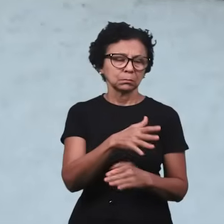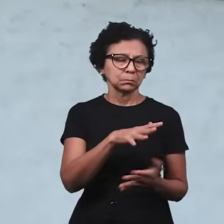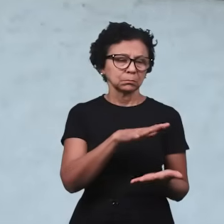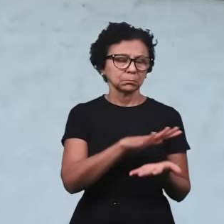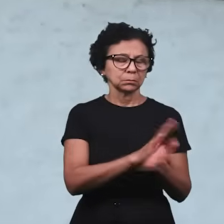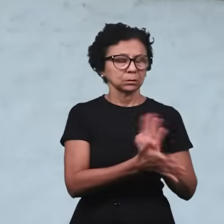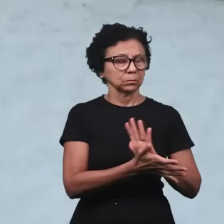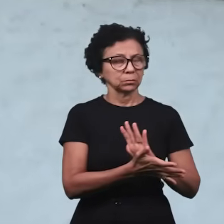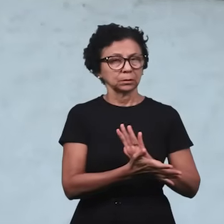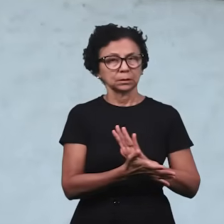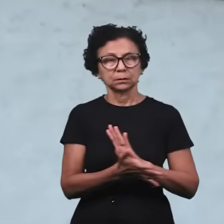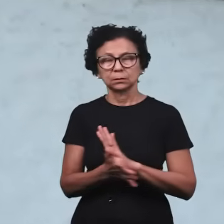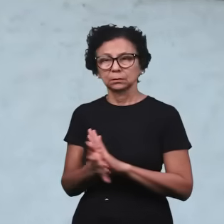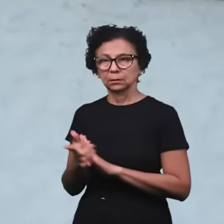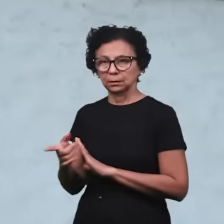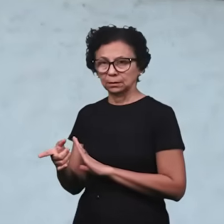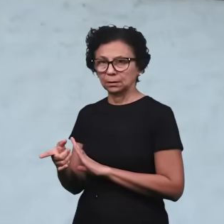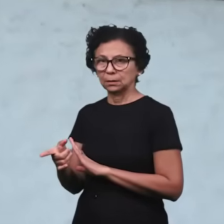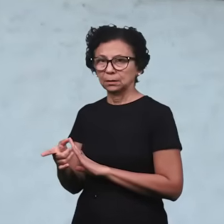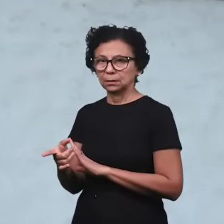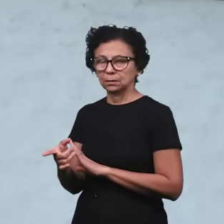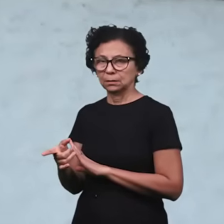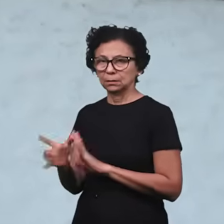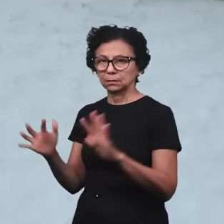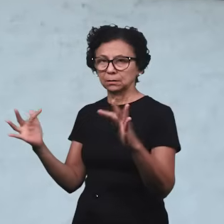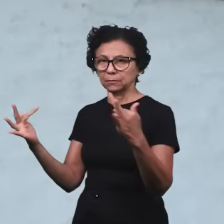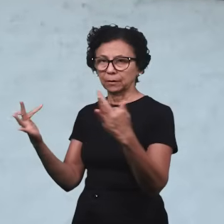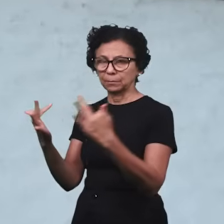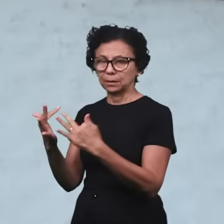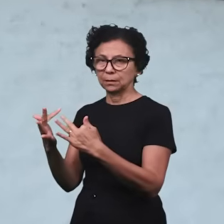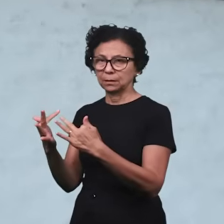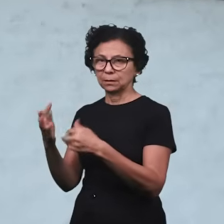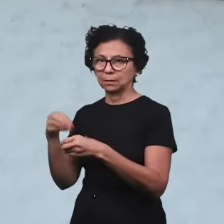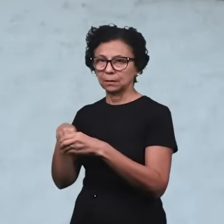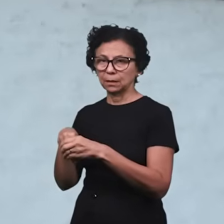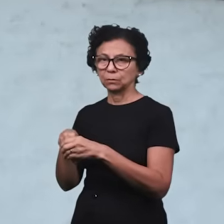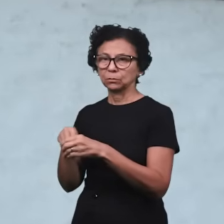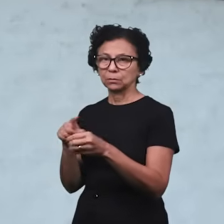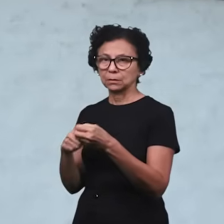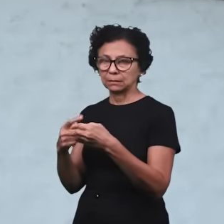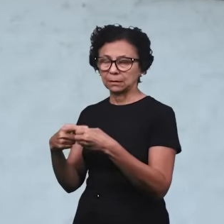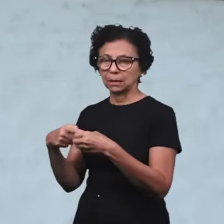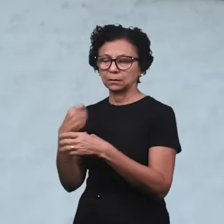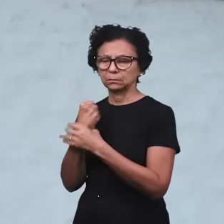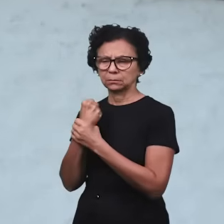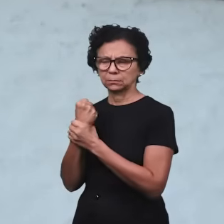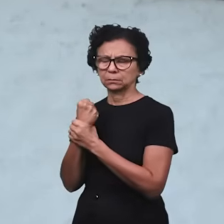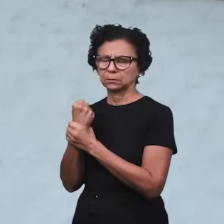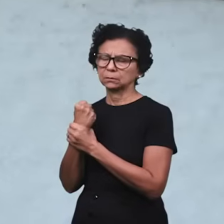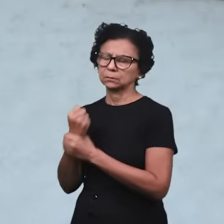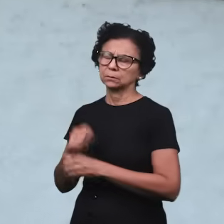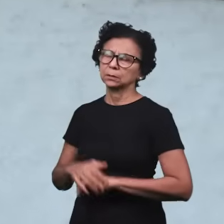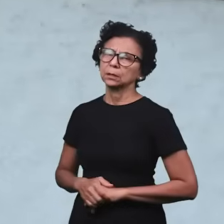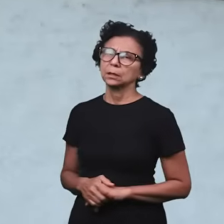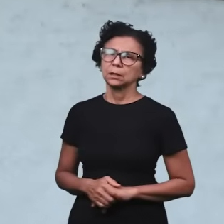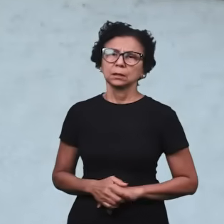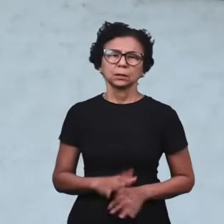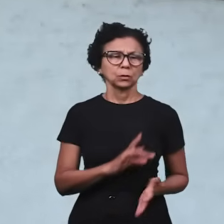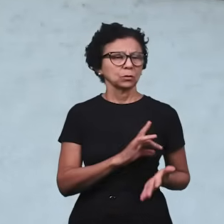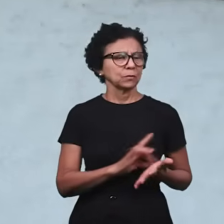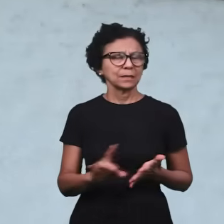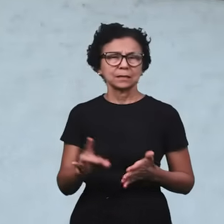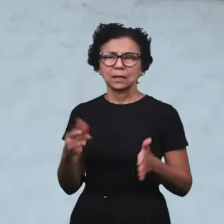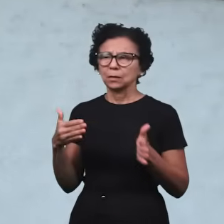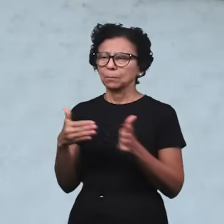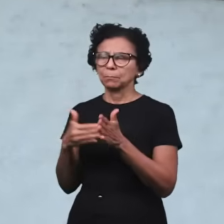as cidades que estavam fortificadas, ou as famílias que estavam em cidades fortificadas, havia prosperidade, porque o adversário não